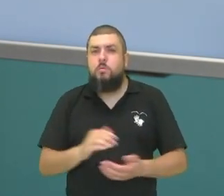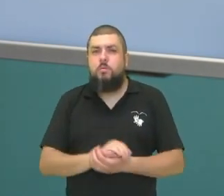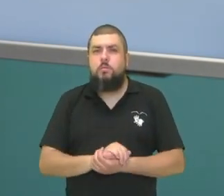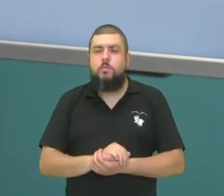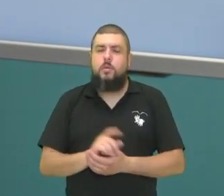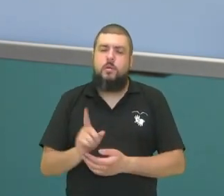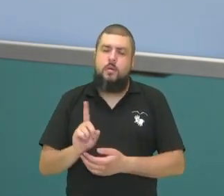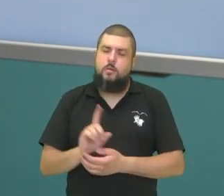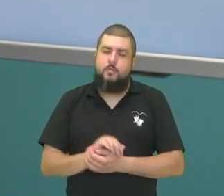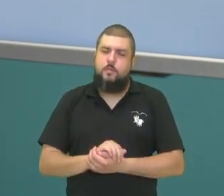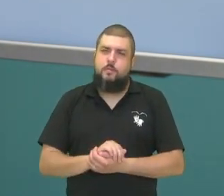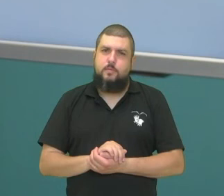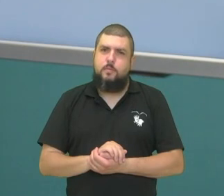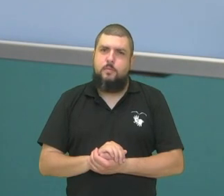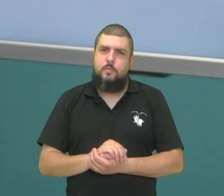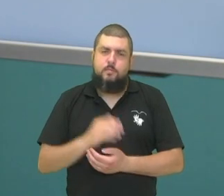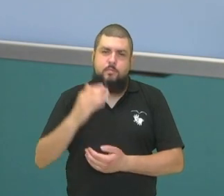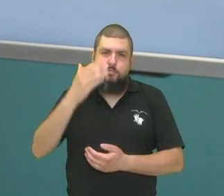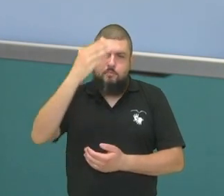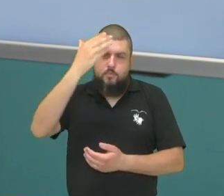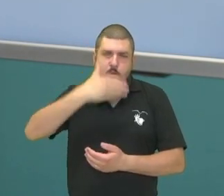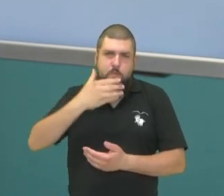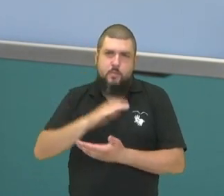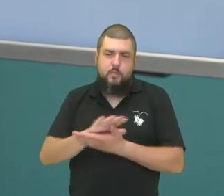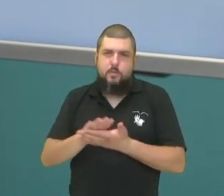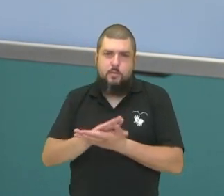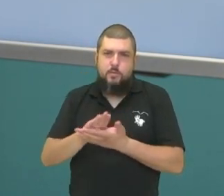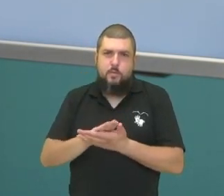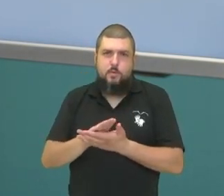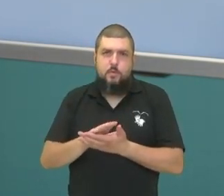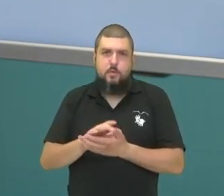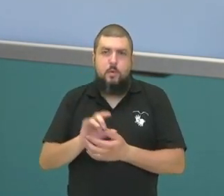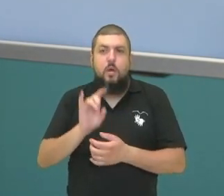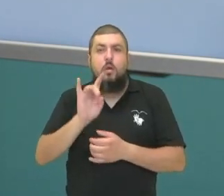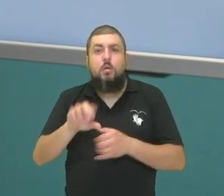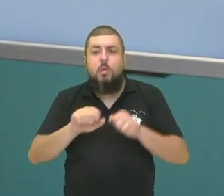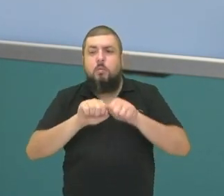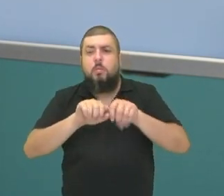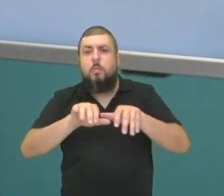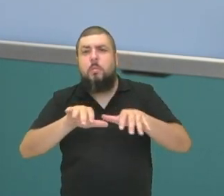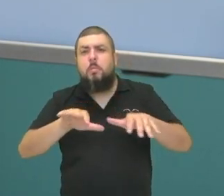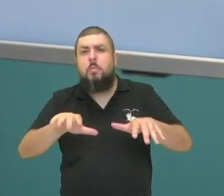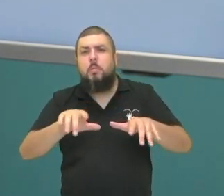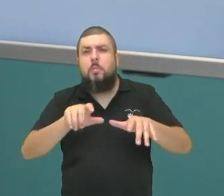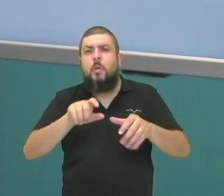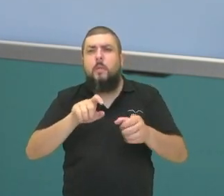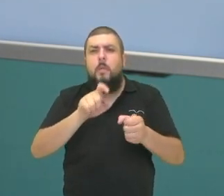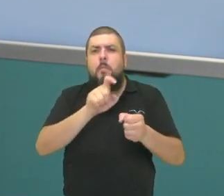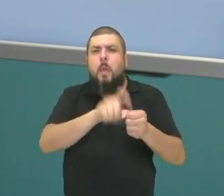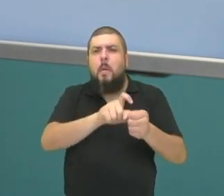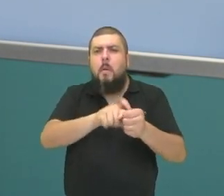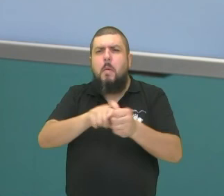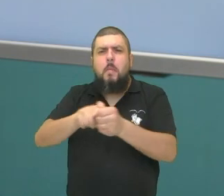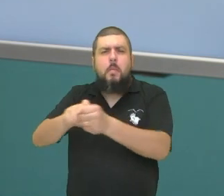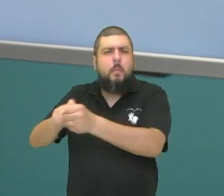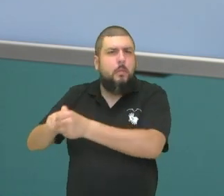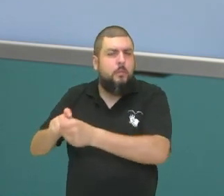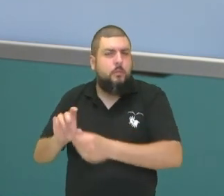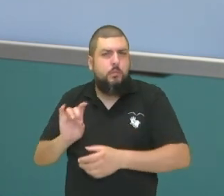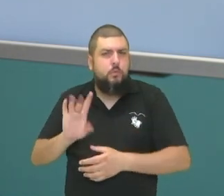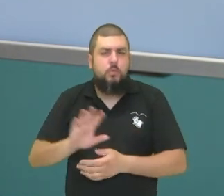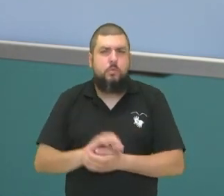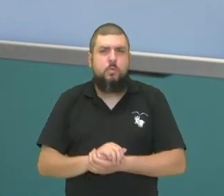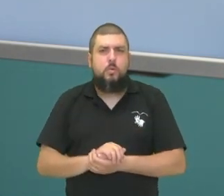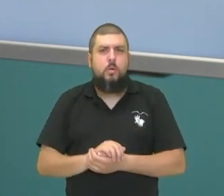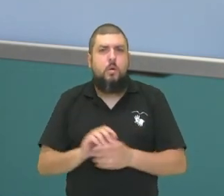né? Isso não prova nada, só prova que ela teve um acesso muito grande, teve uma leitura muito grande, mas